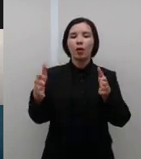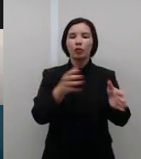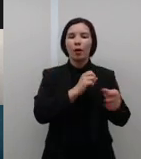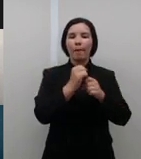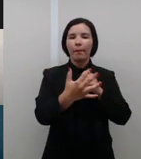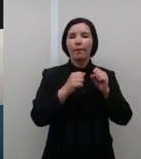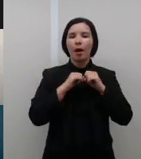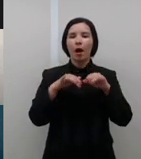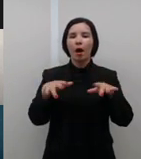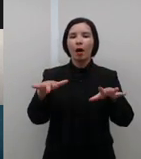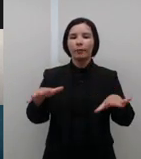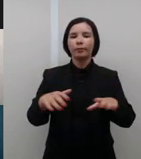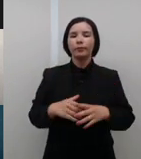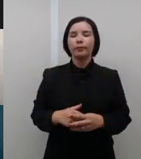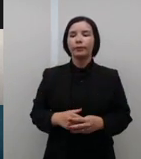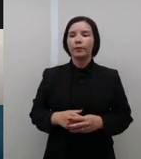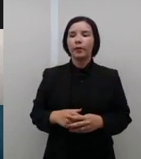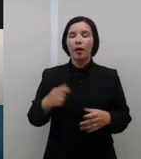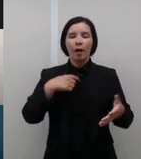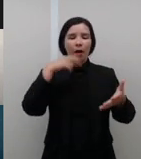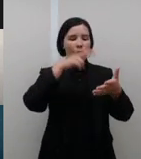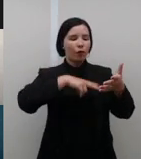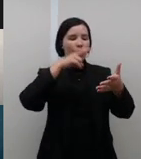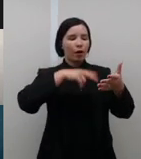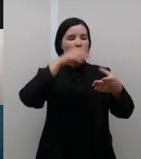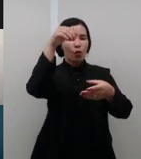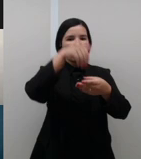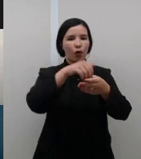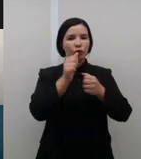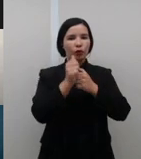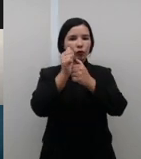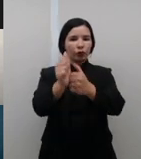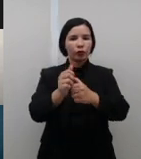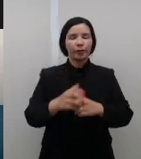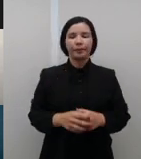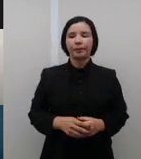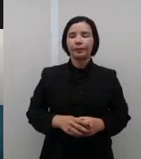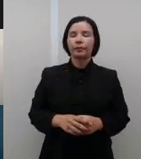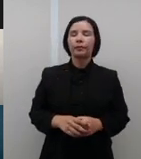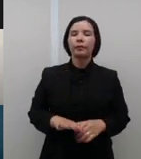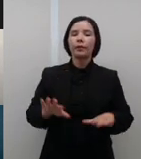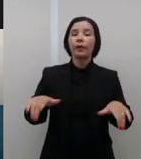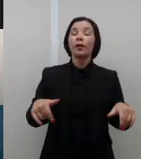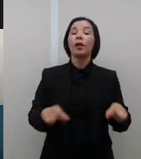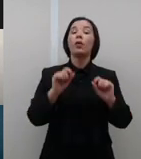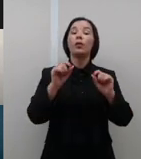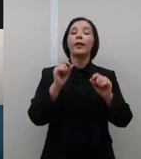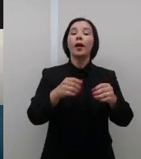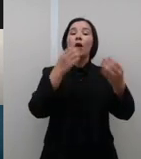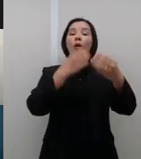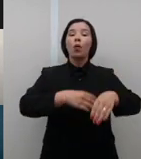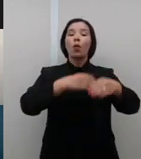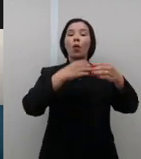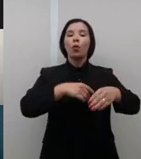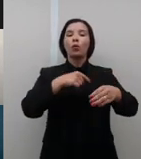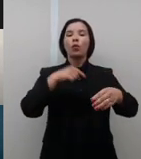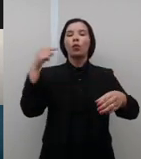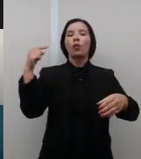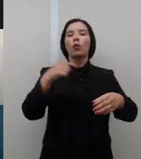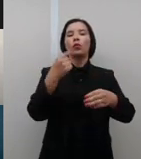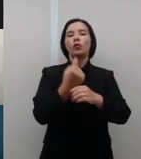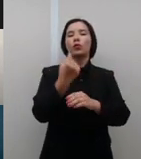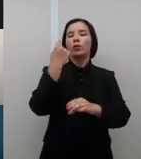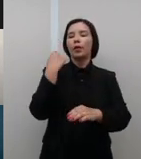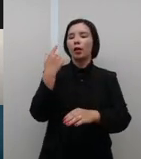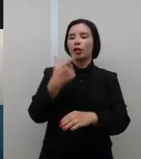aqui do voto condutor. No caso concreto, trata-se de concurso que se estende desde 2013. O